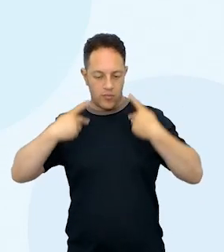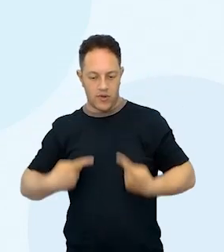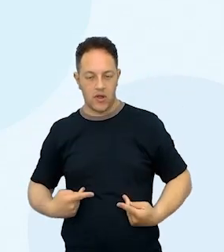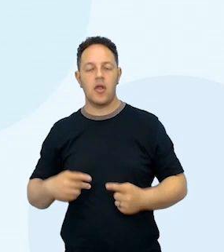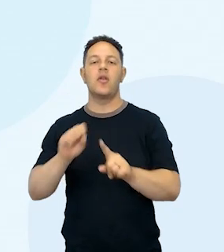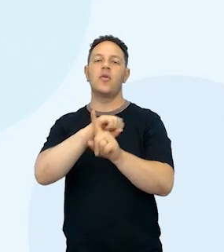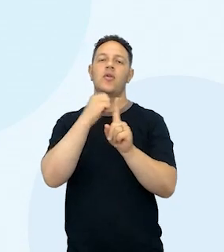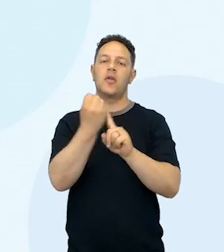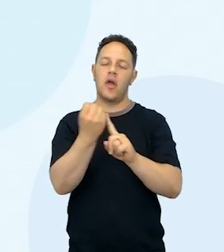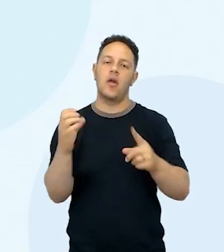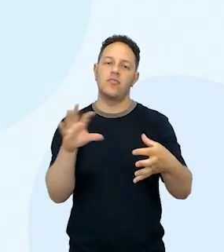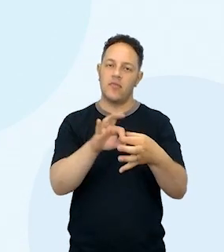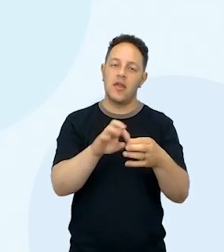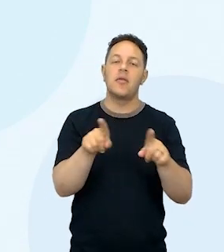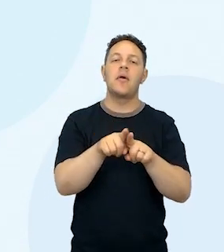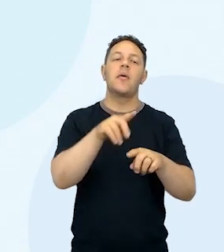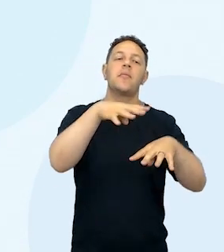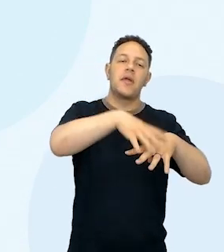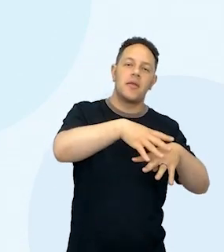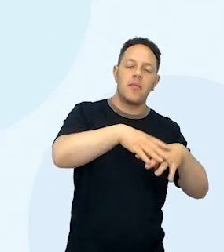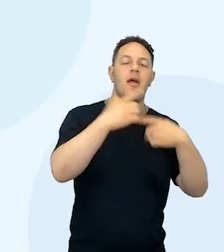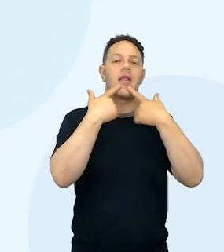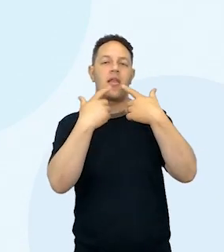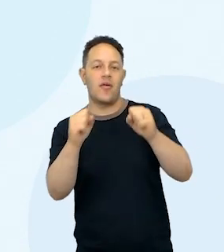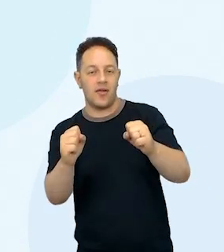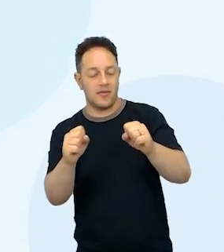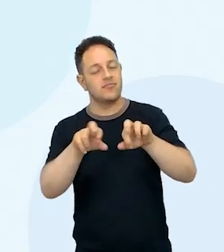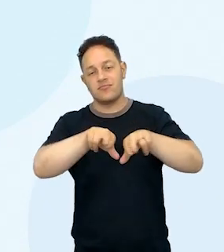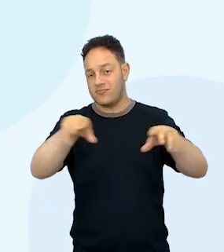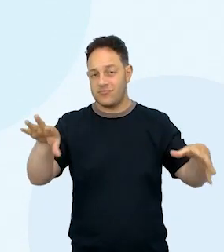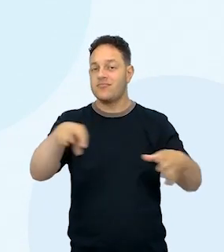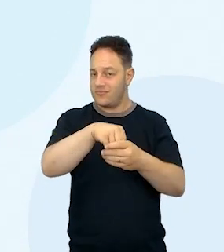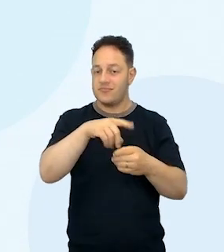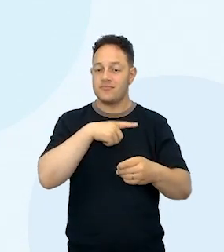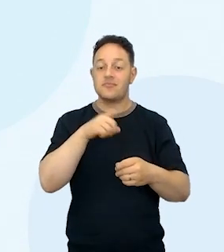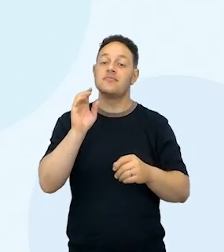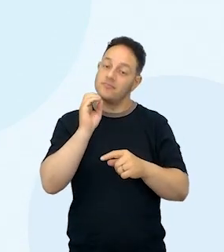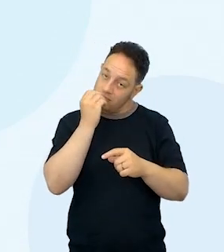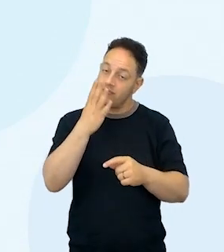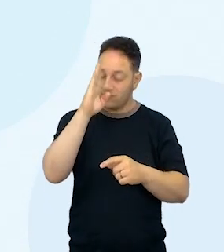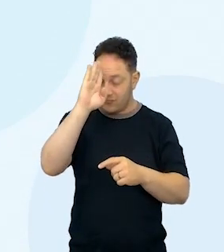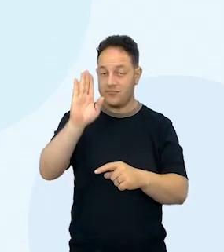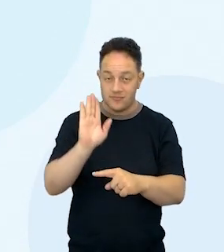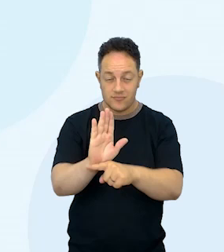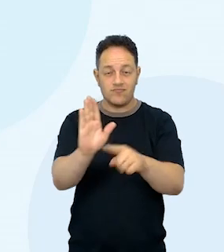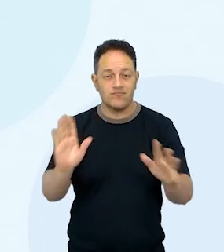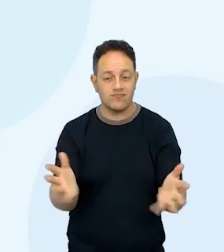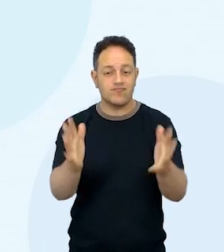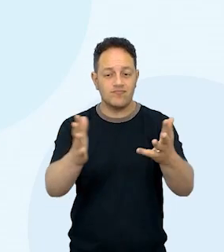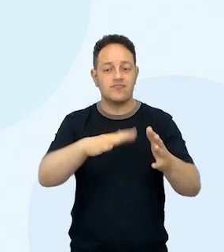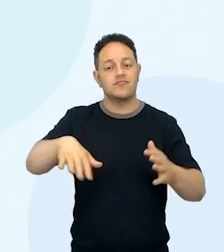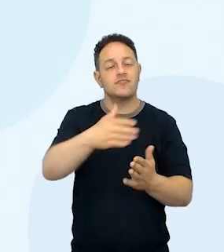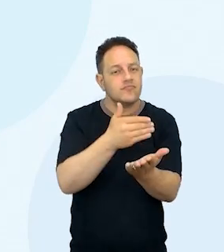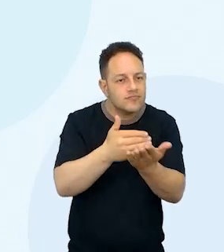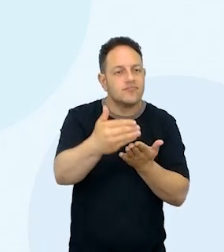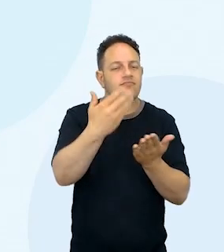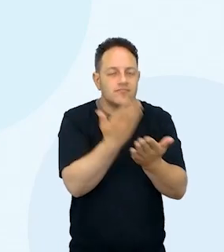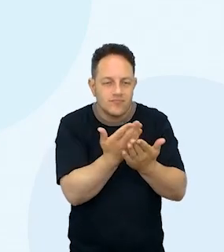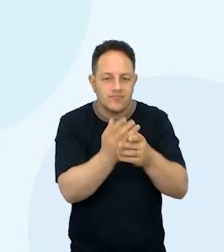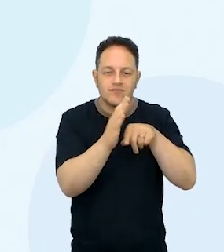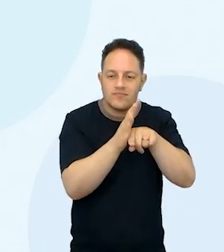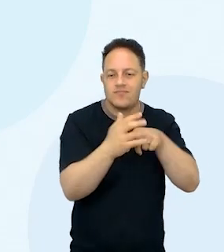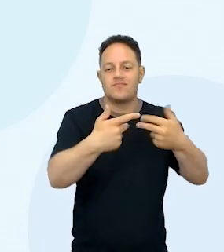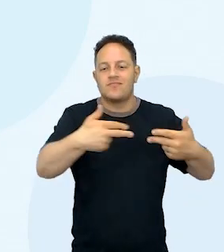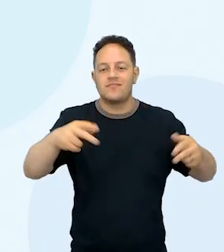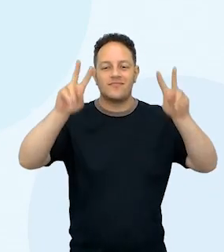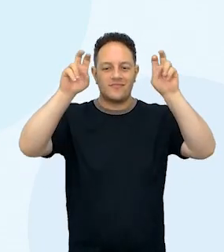matemática e linguagens. Então, quer dizer, é um evento realmente que busca concentrar e fomentar ações de pré-iniciação científica em toda a